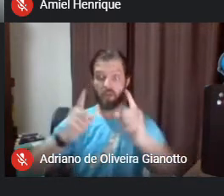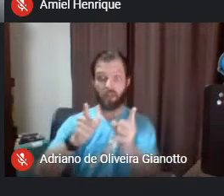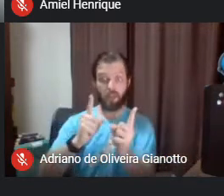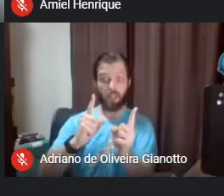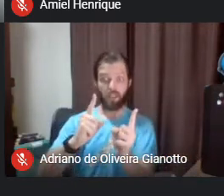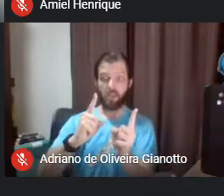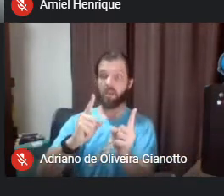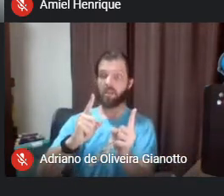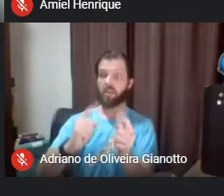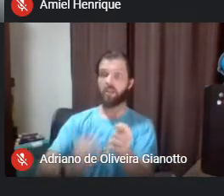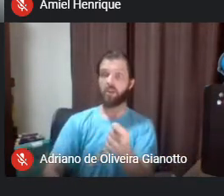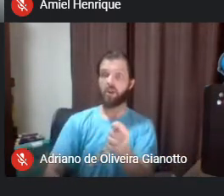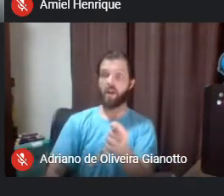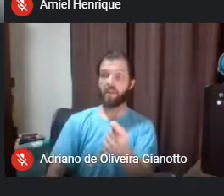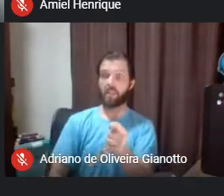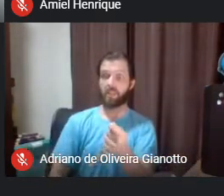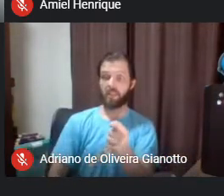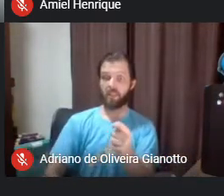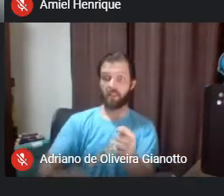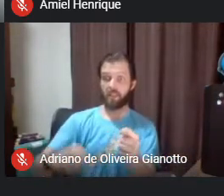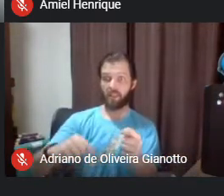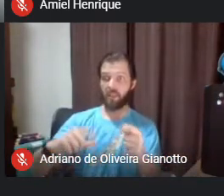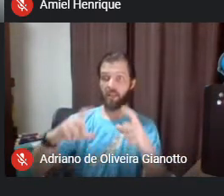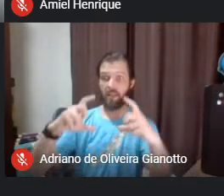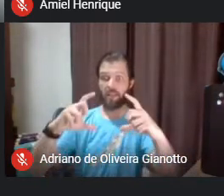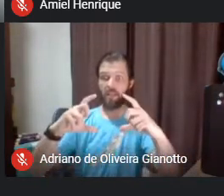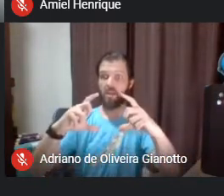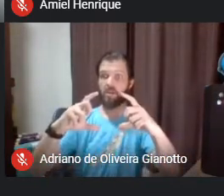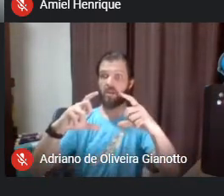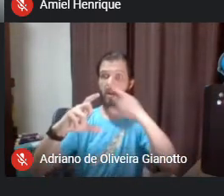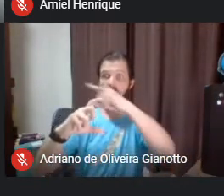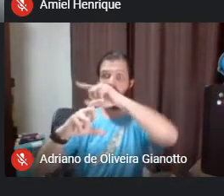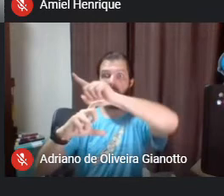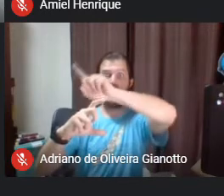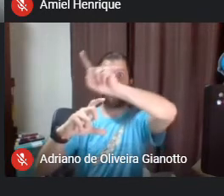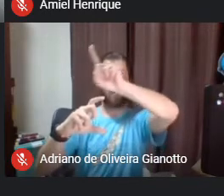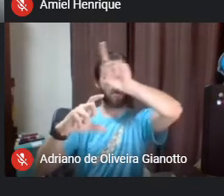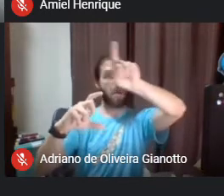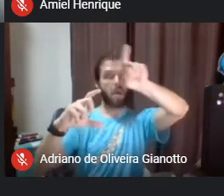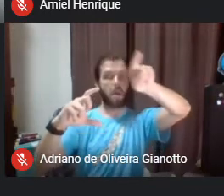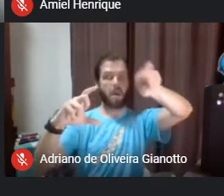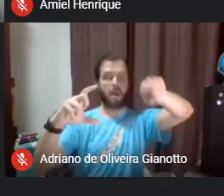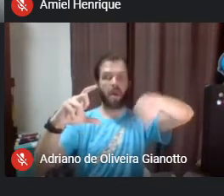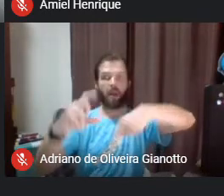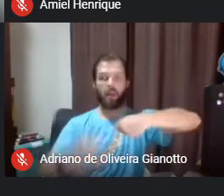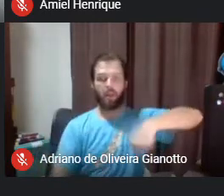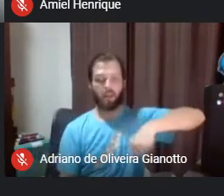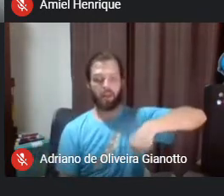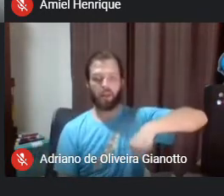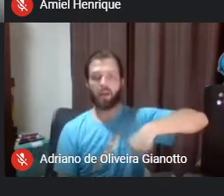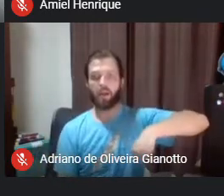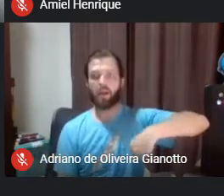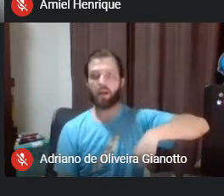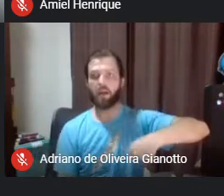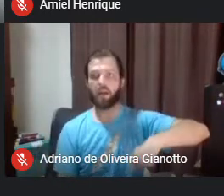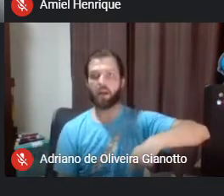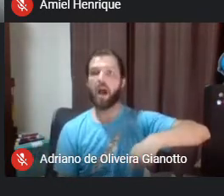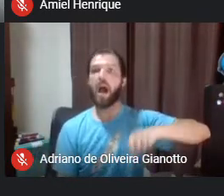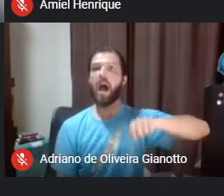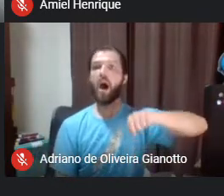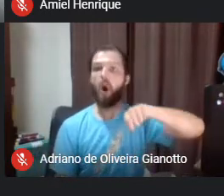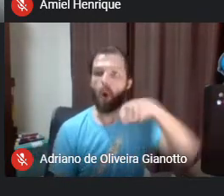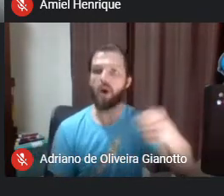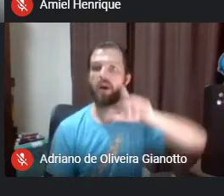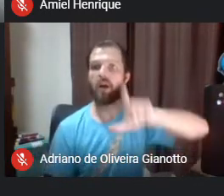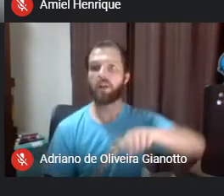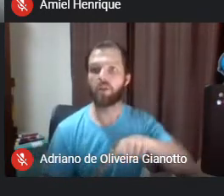140 chaves, né? Ele tinha um molho gigantesco com chaves enormes, aquelas chaves antigas, e